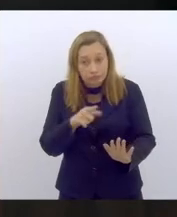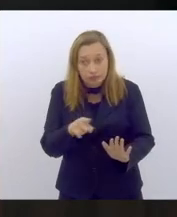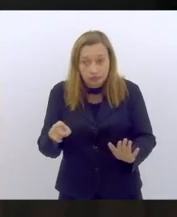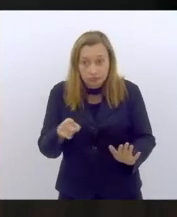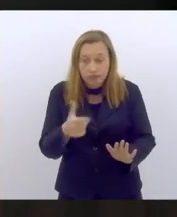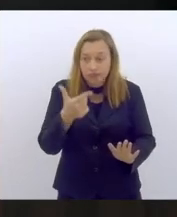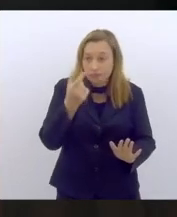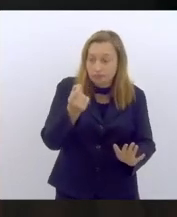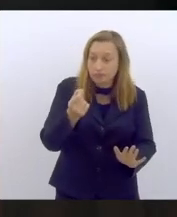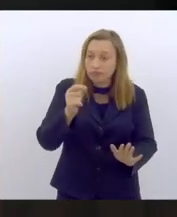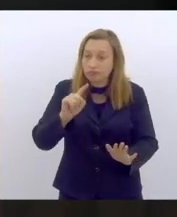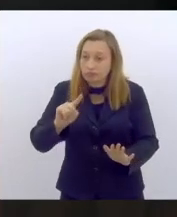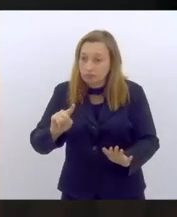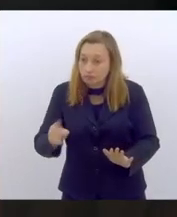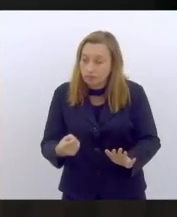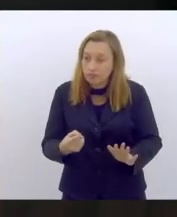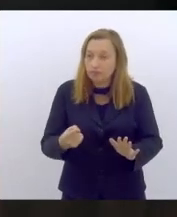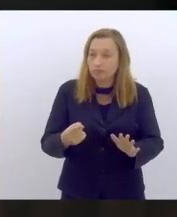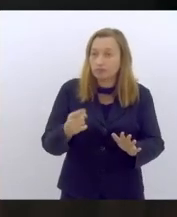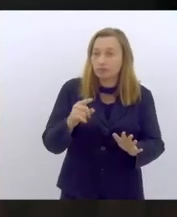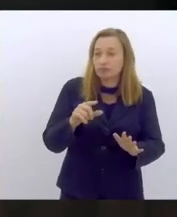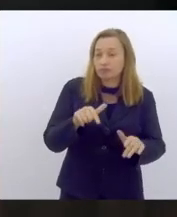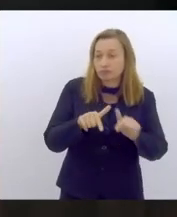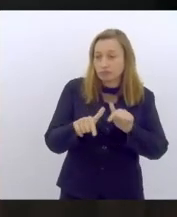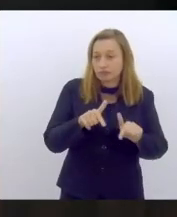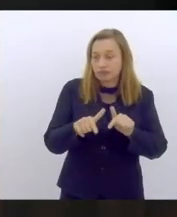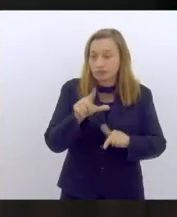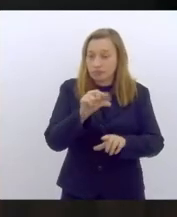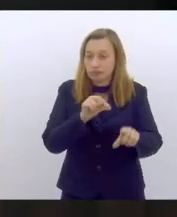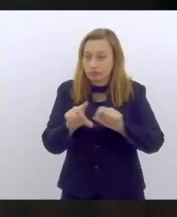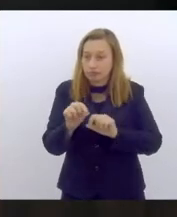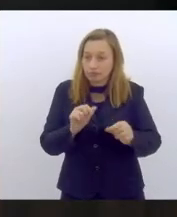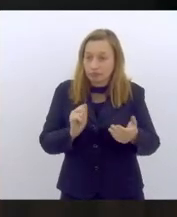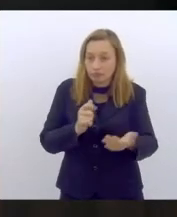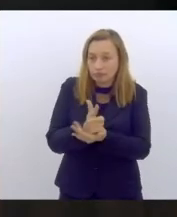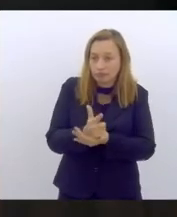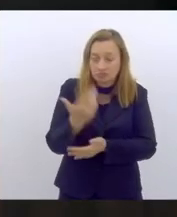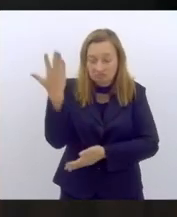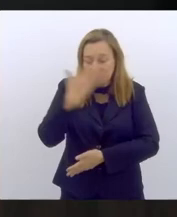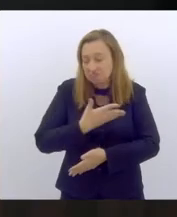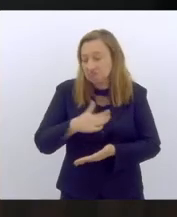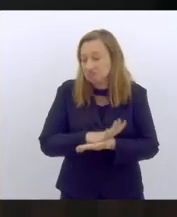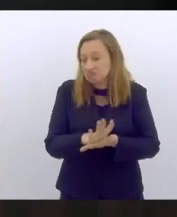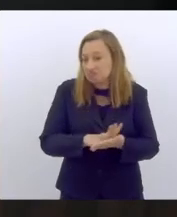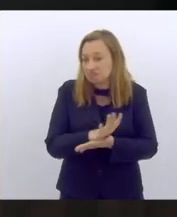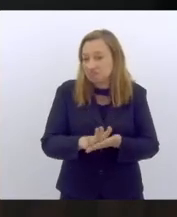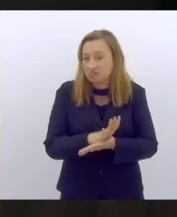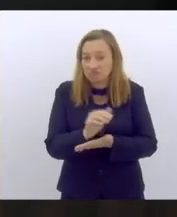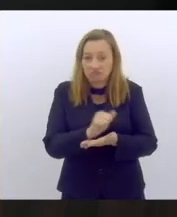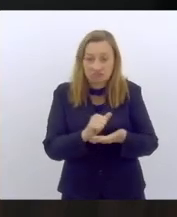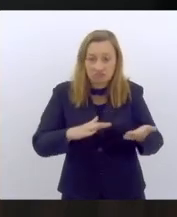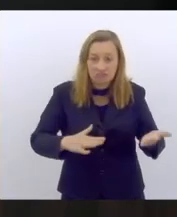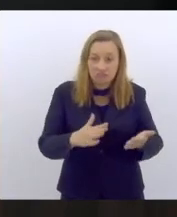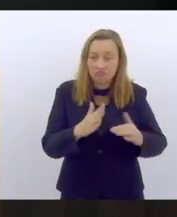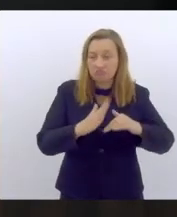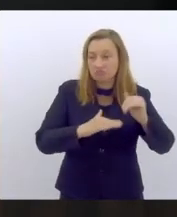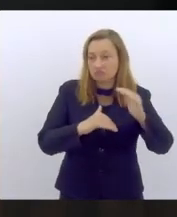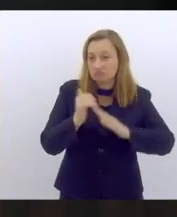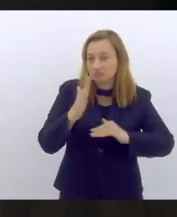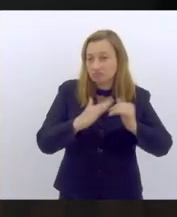20 mil cargos esco e pagos sem comprovação da realização da atividade profissional